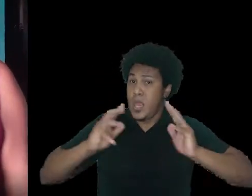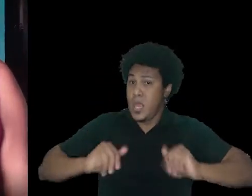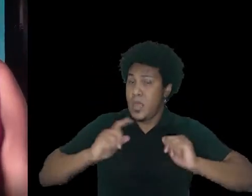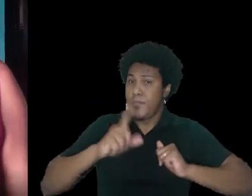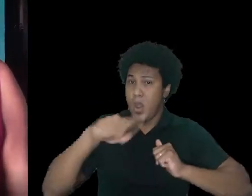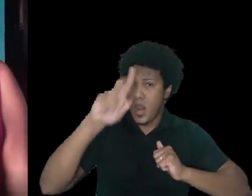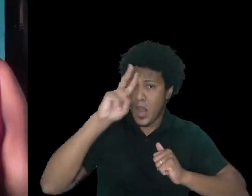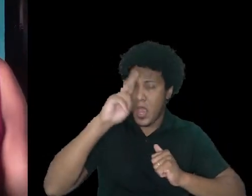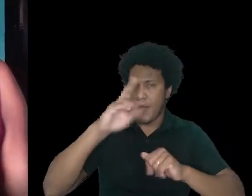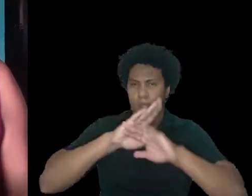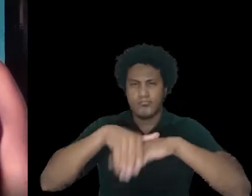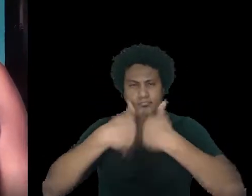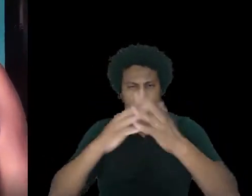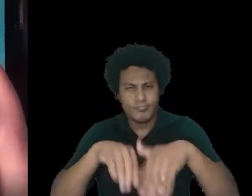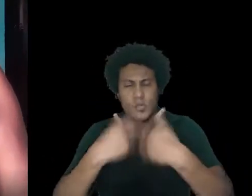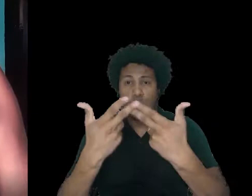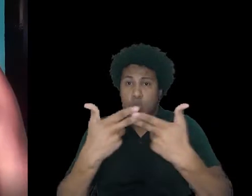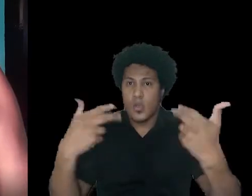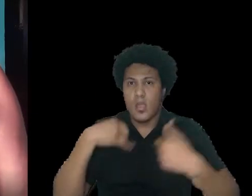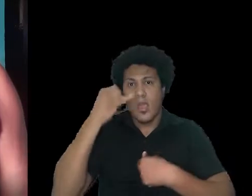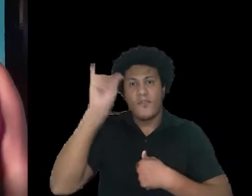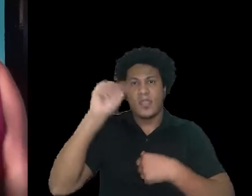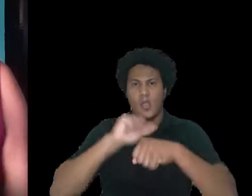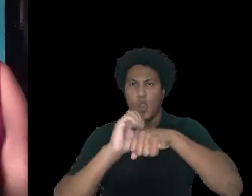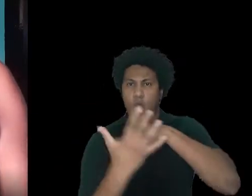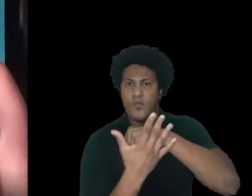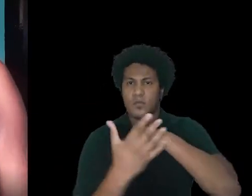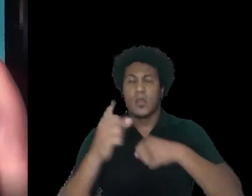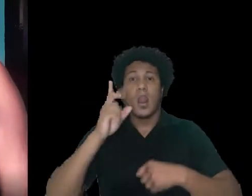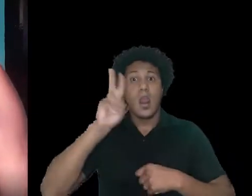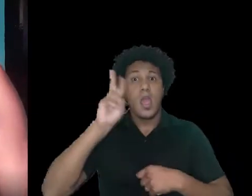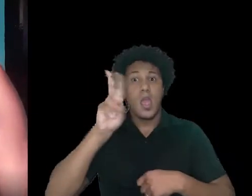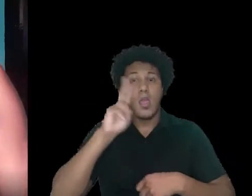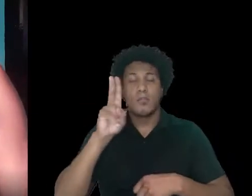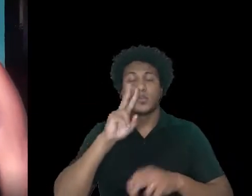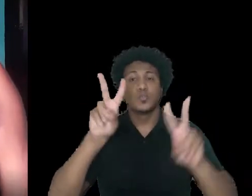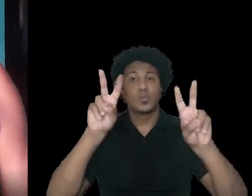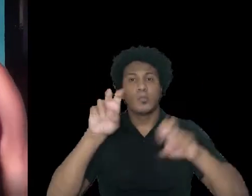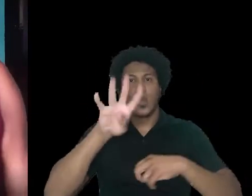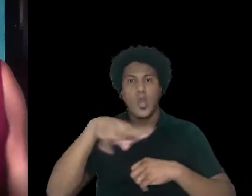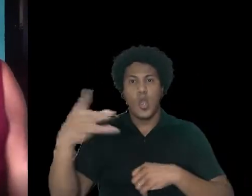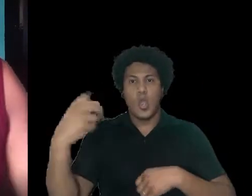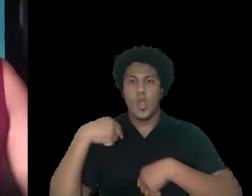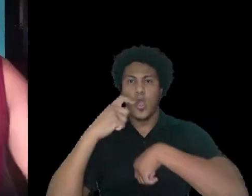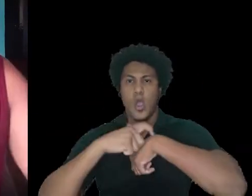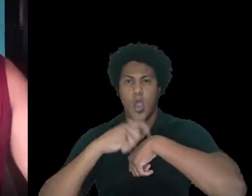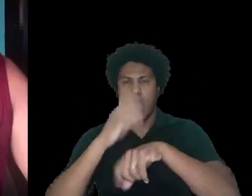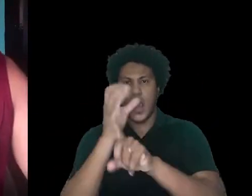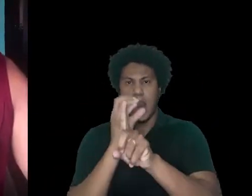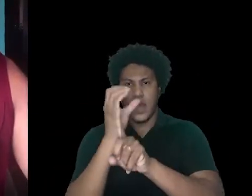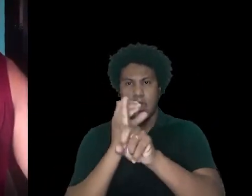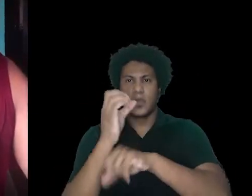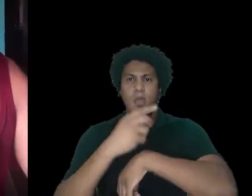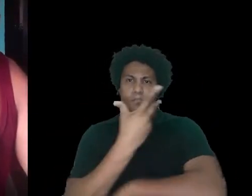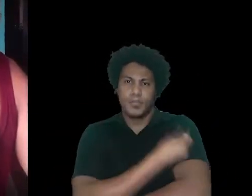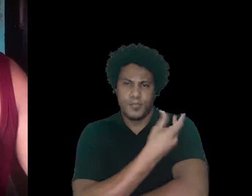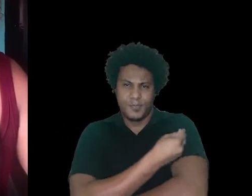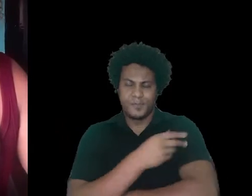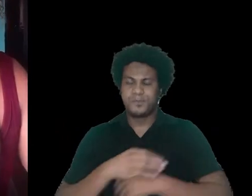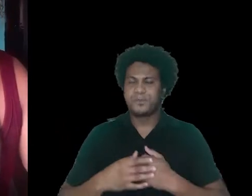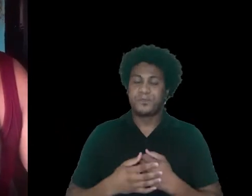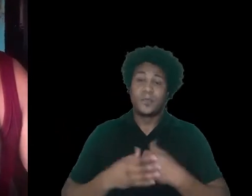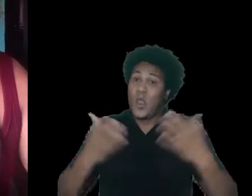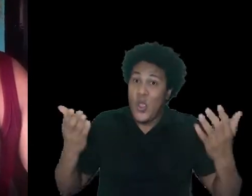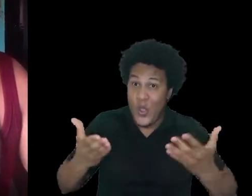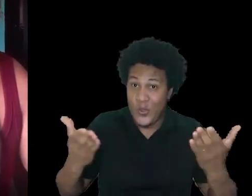higienização recomendada em prevenção à Covid. Fique atento ao calendário de vacinação. E hoje, né, meu